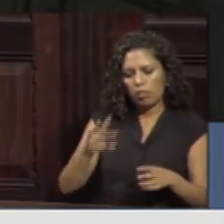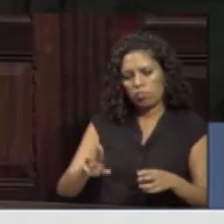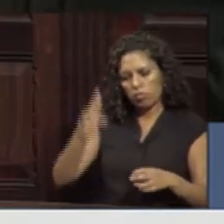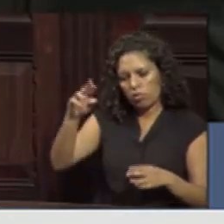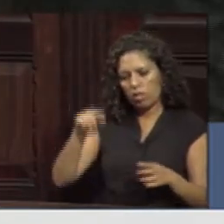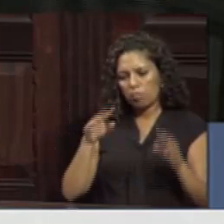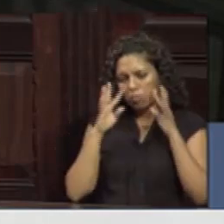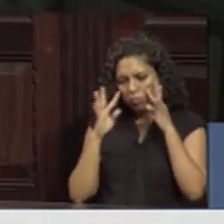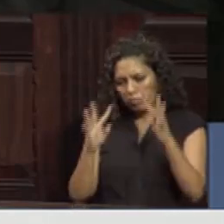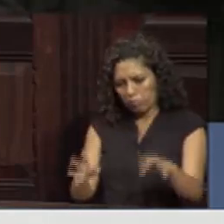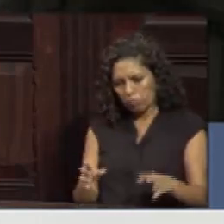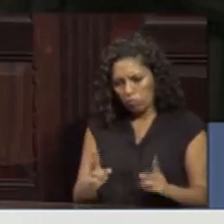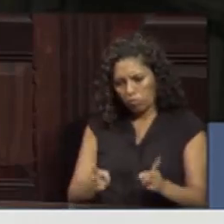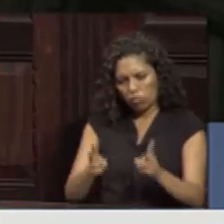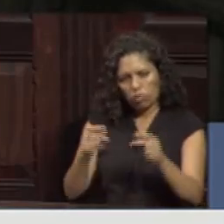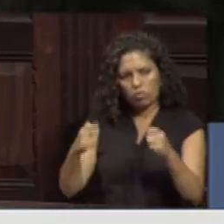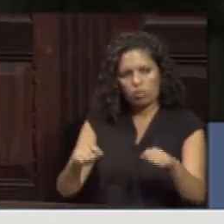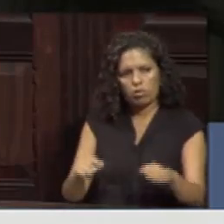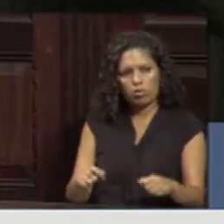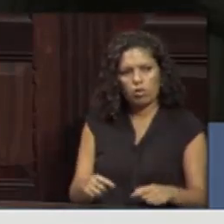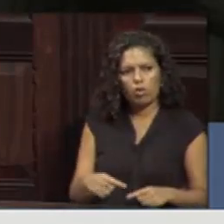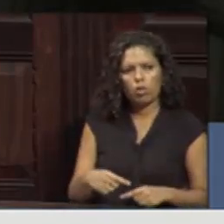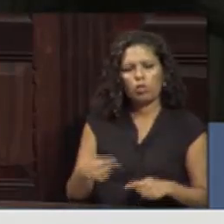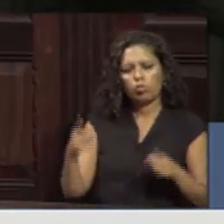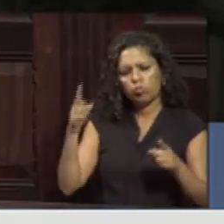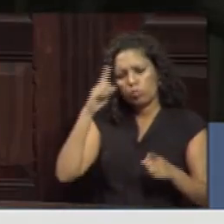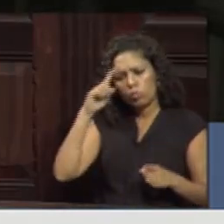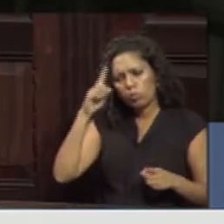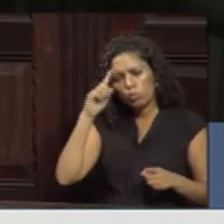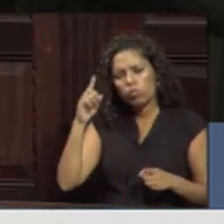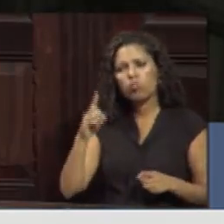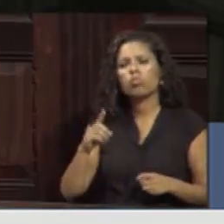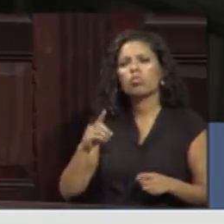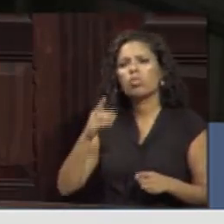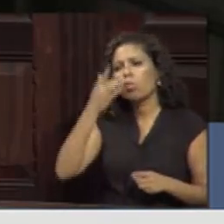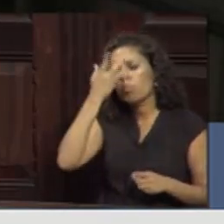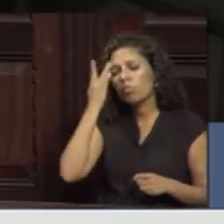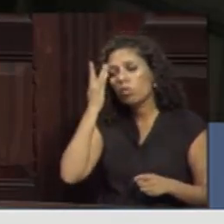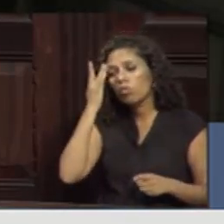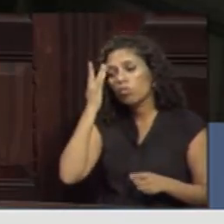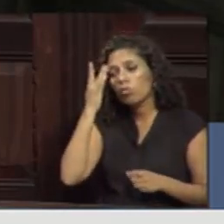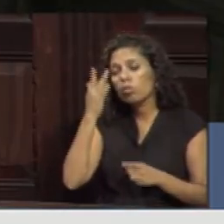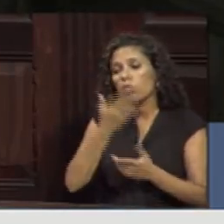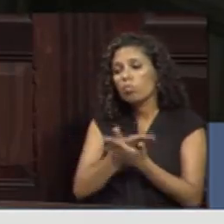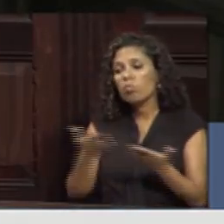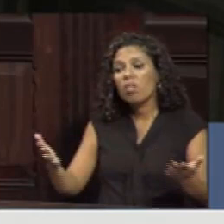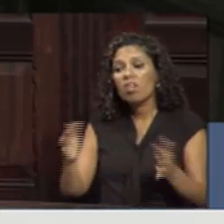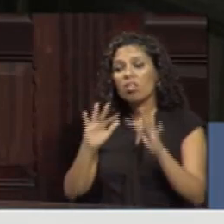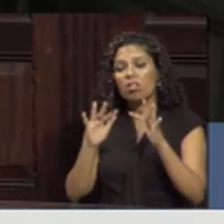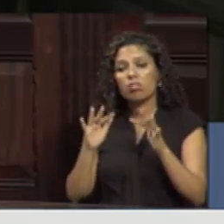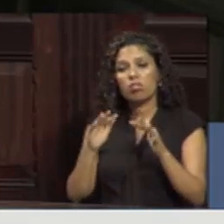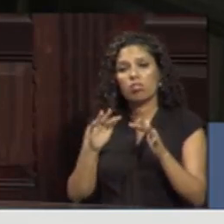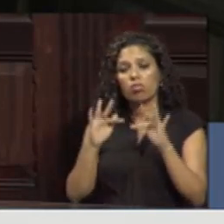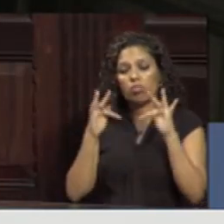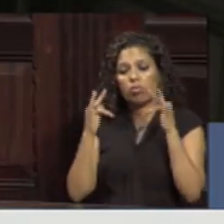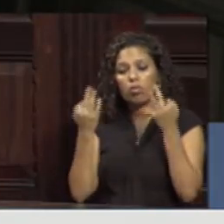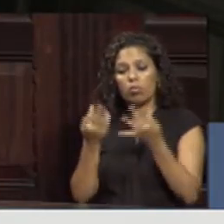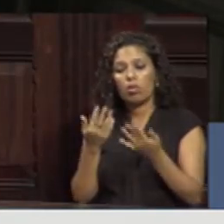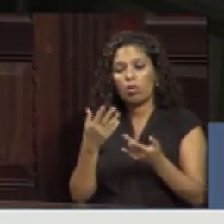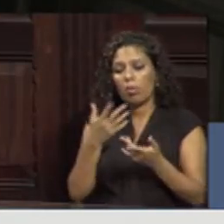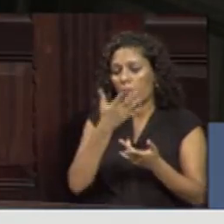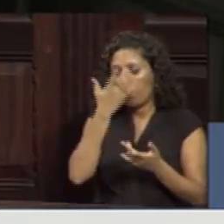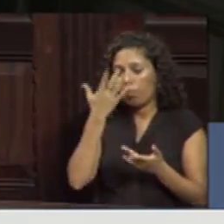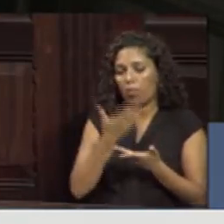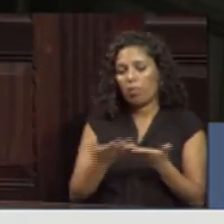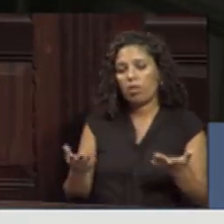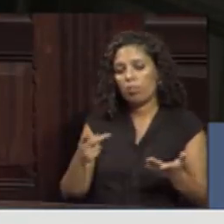morte dolorosa no Rio de Janeiro. Todos os dias famílias ficam sem parentes, são despedaçadas pelo crime. E tudo